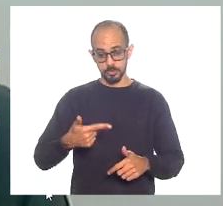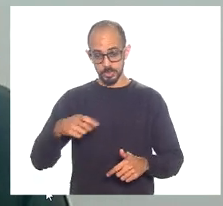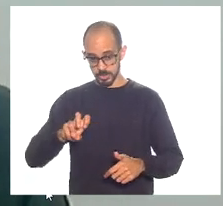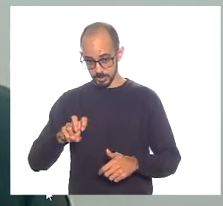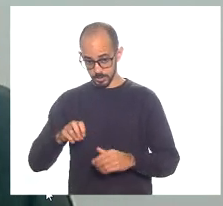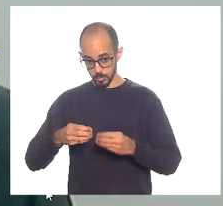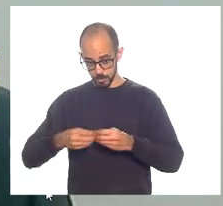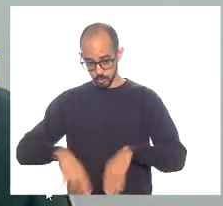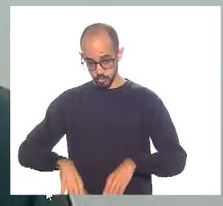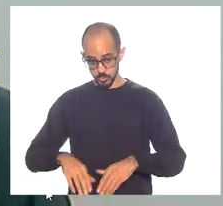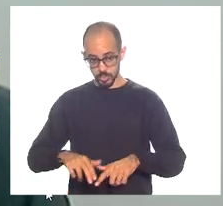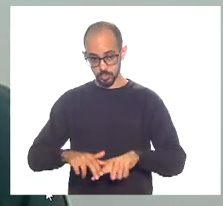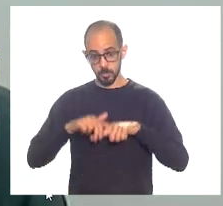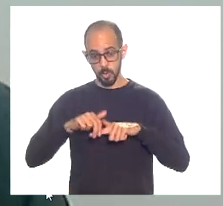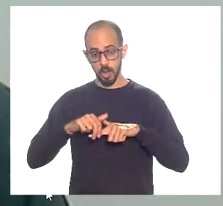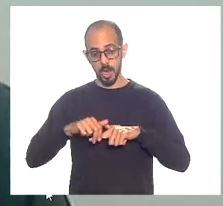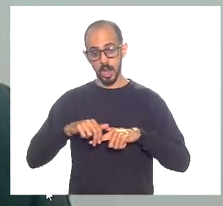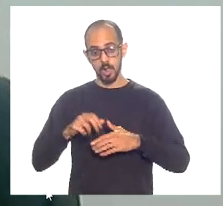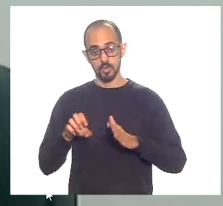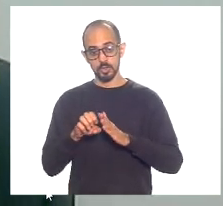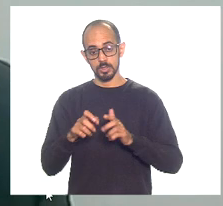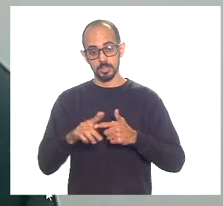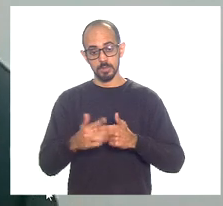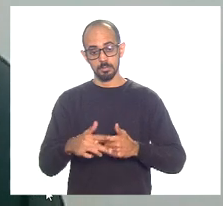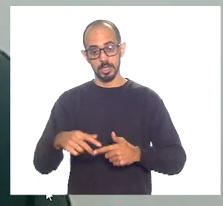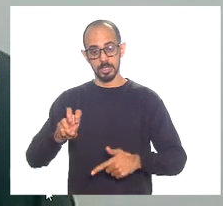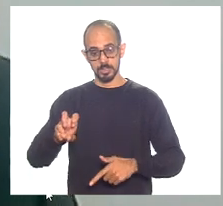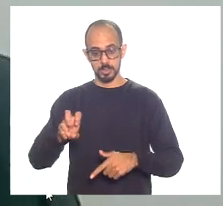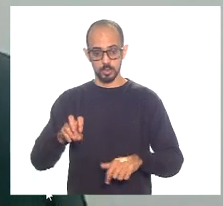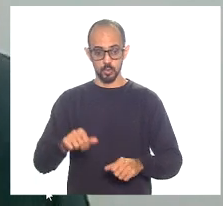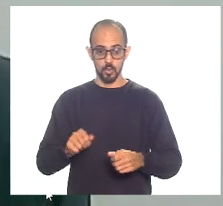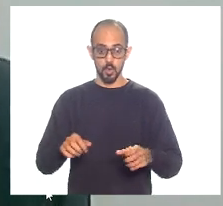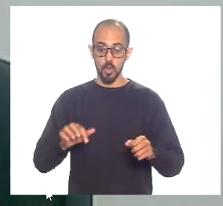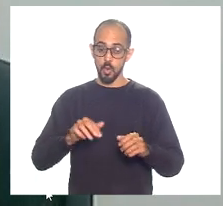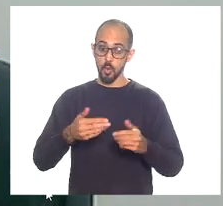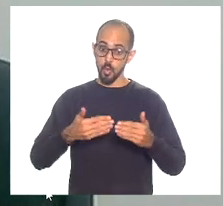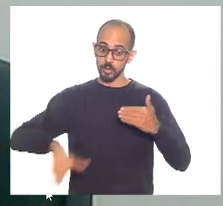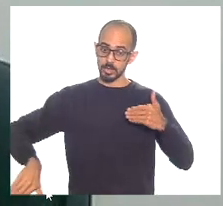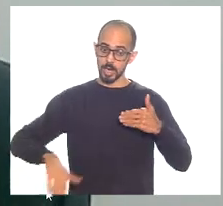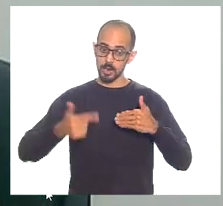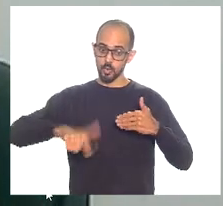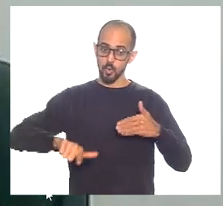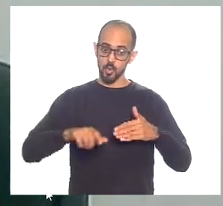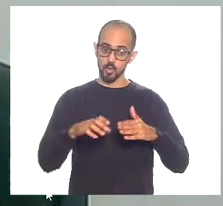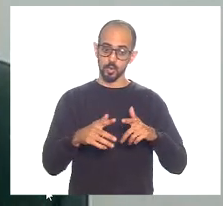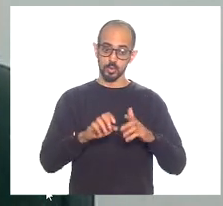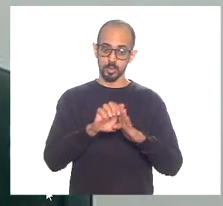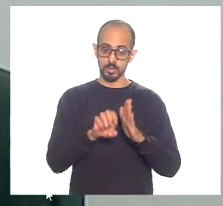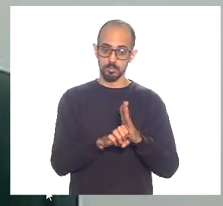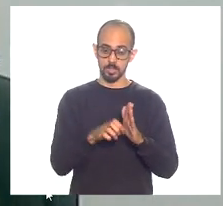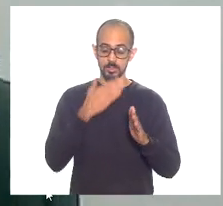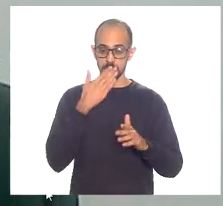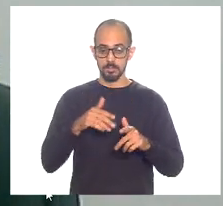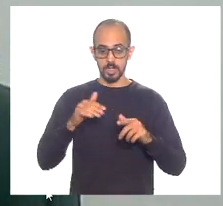pela aprovação da emenda 5. Contrários às demais emendas, concluindo por substitutivo, pedindo forma final de redação.